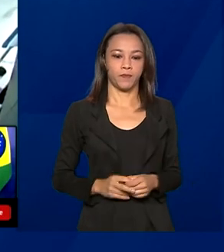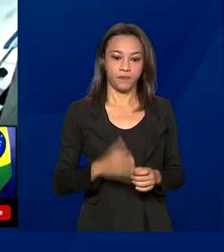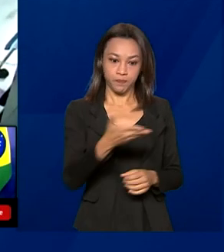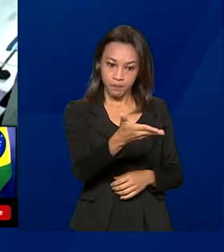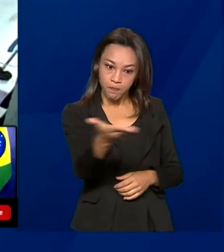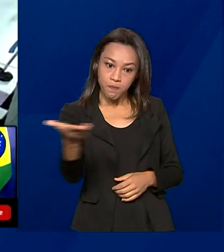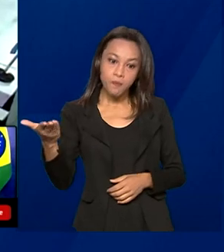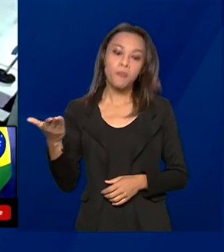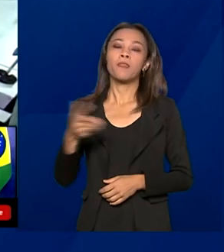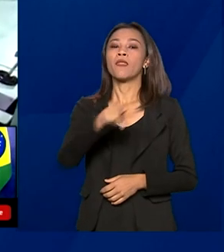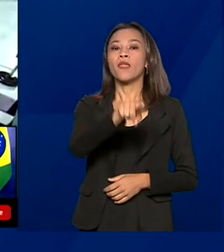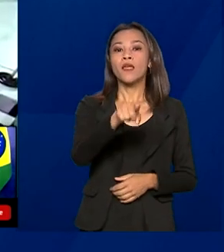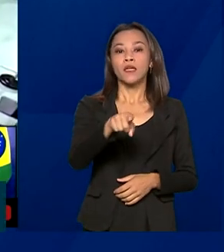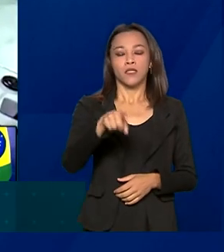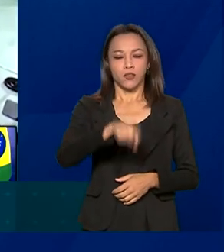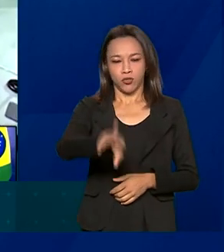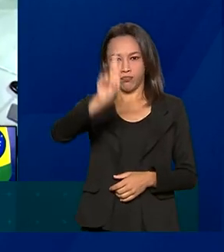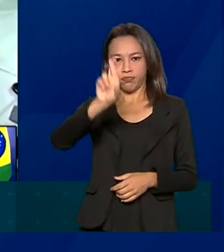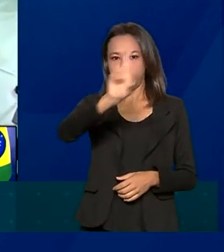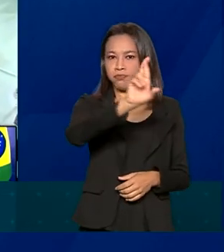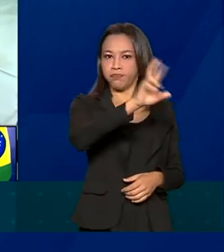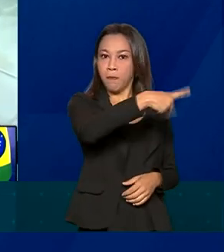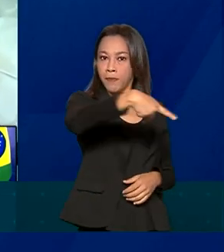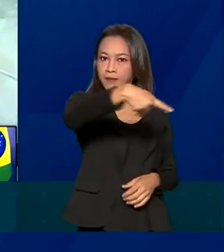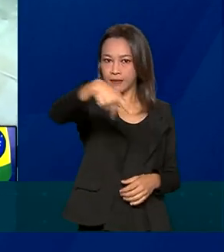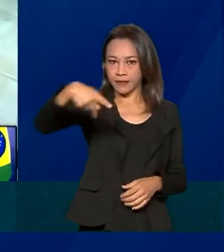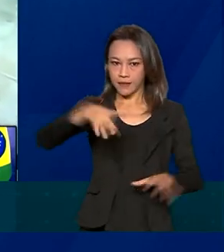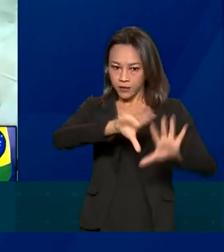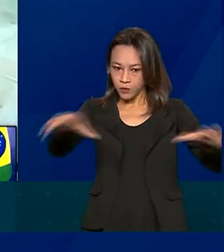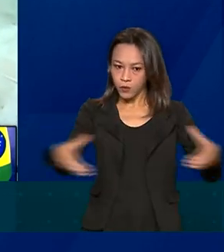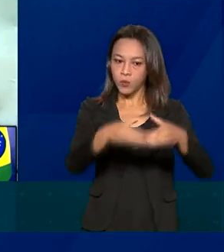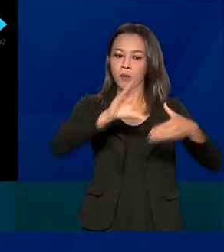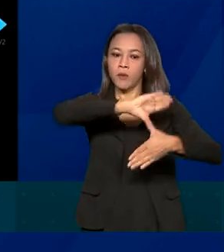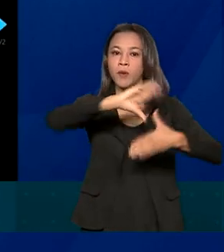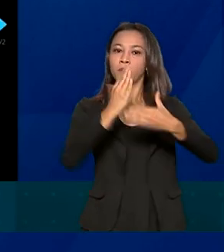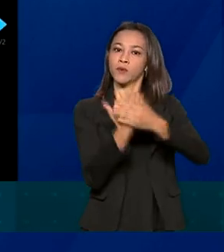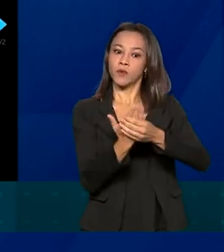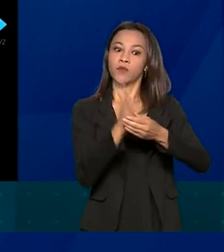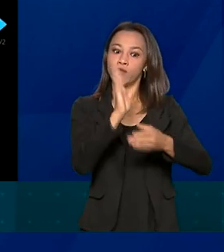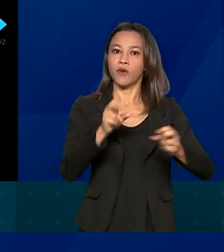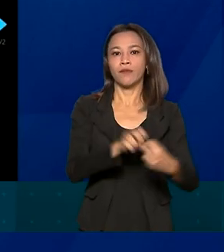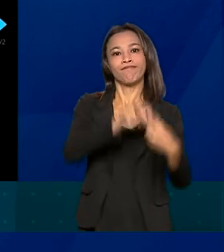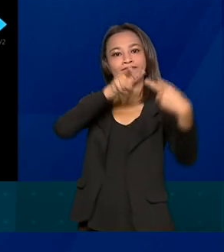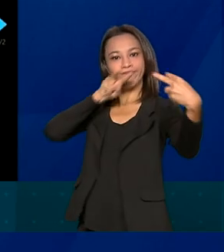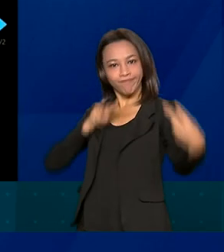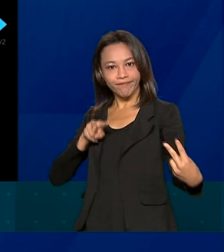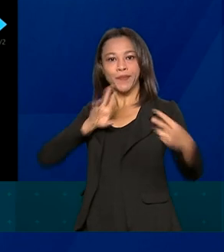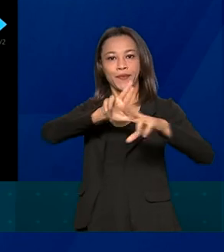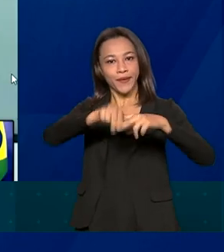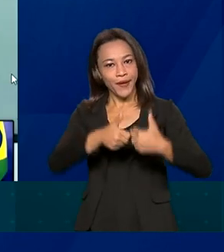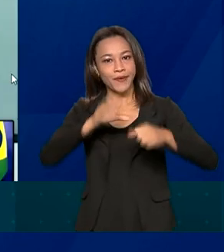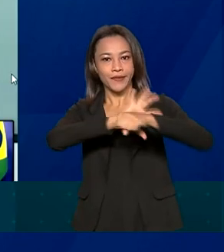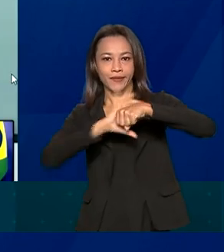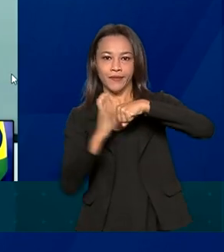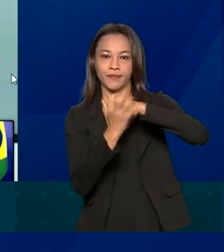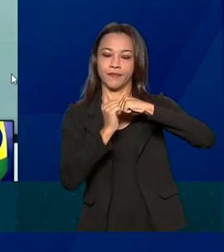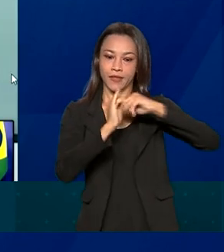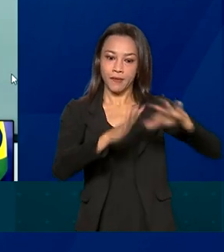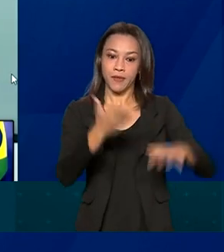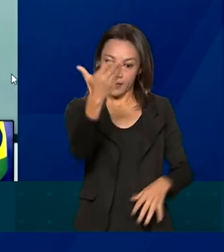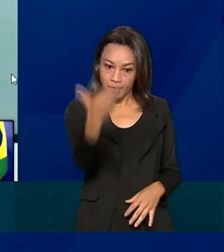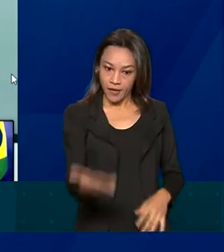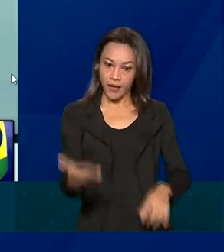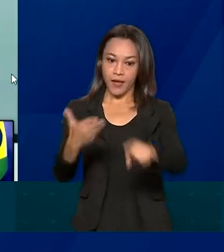58ª cúpula de chefes de Estado do Mercosul aconteceu mais uma vez à distância, por causa da pandemia. A Argentina